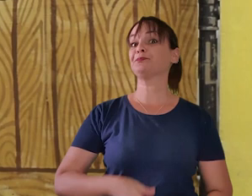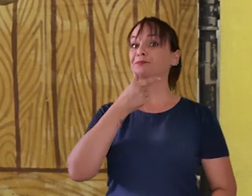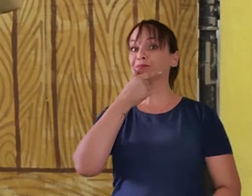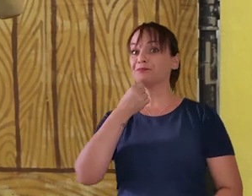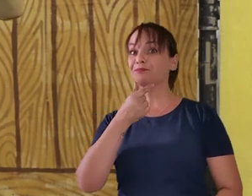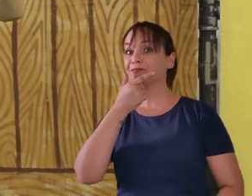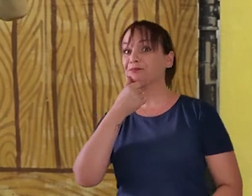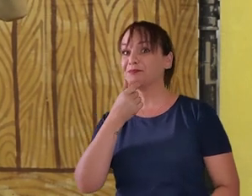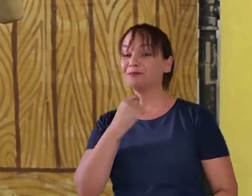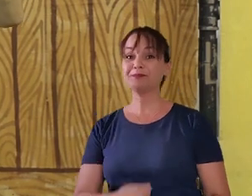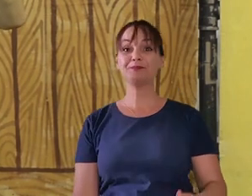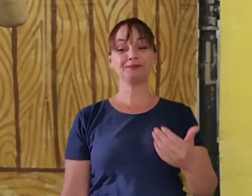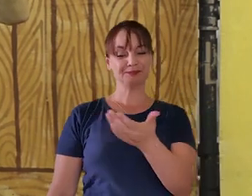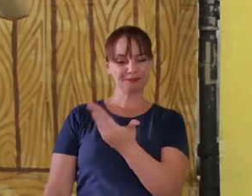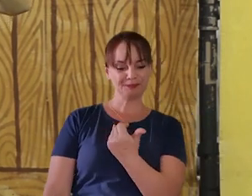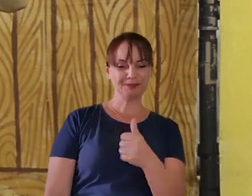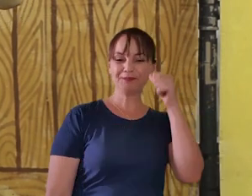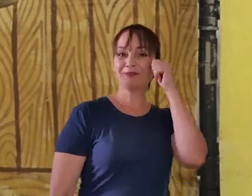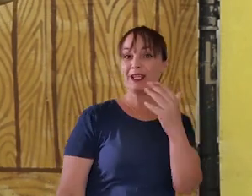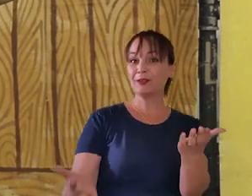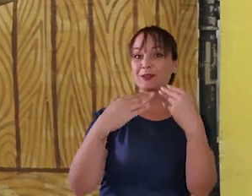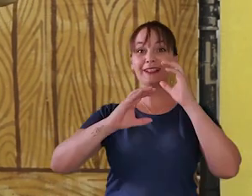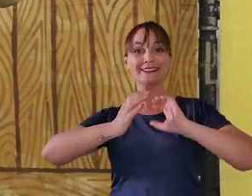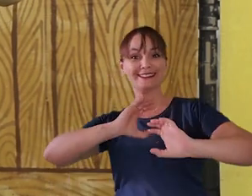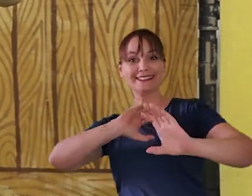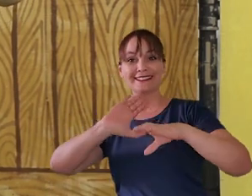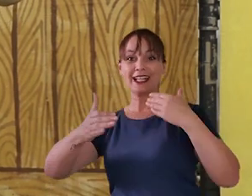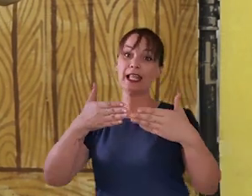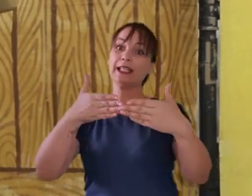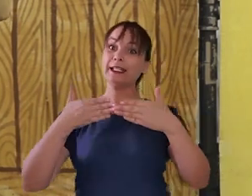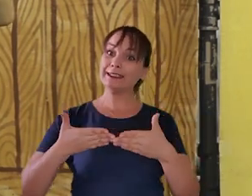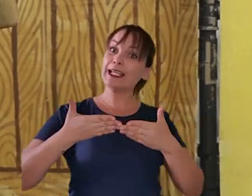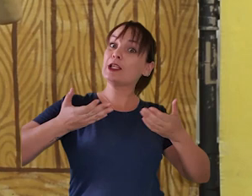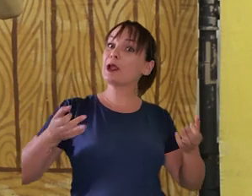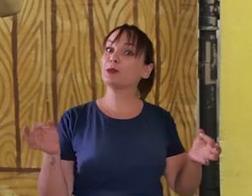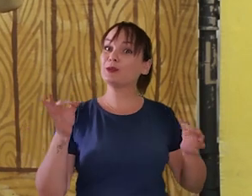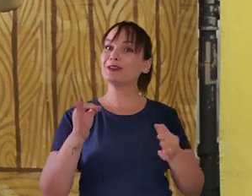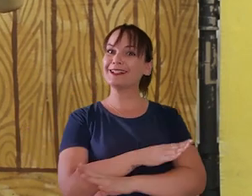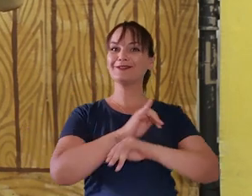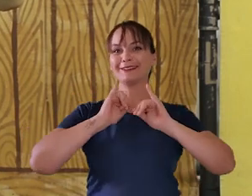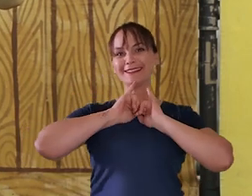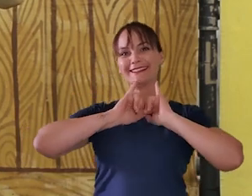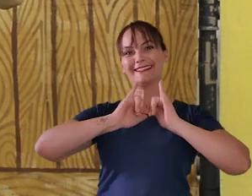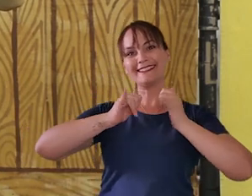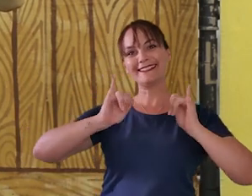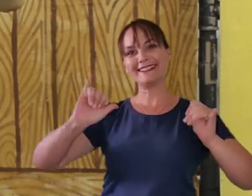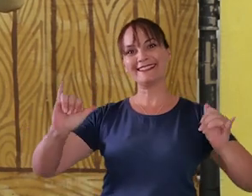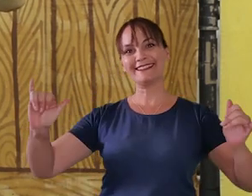aqui. Menina, vim cantar. Licença, uma história eu acabei de